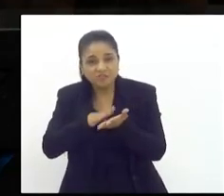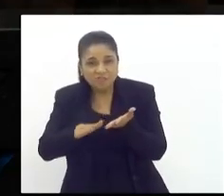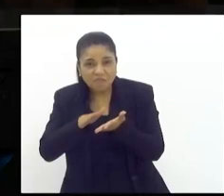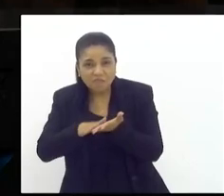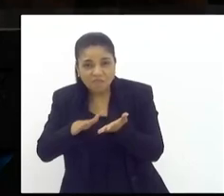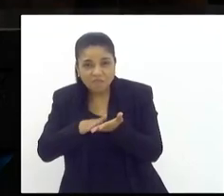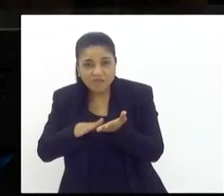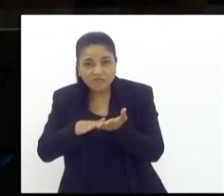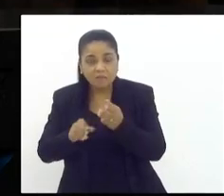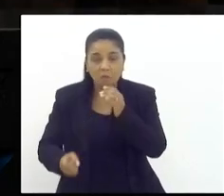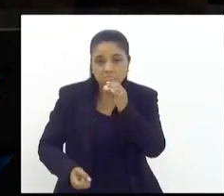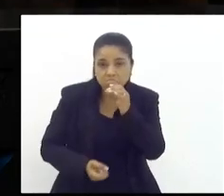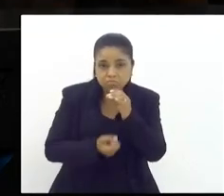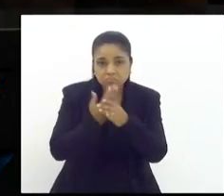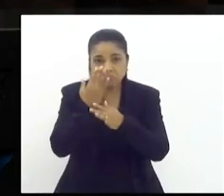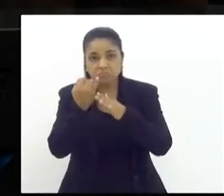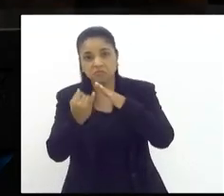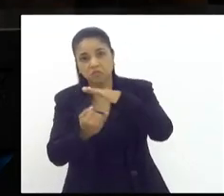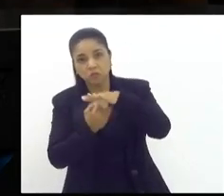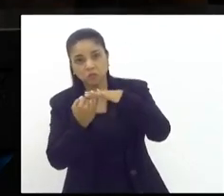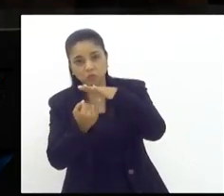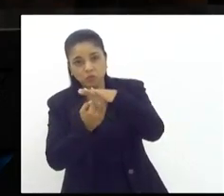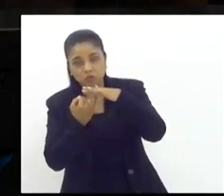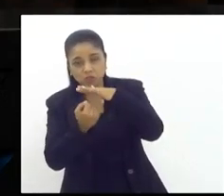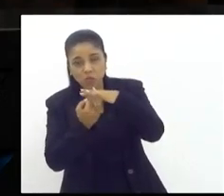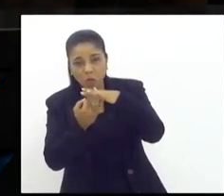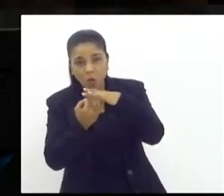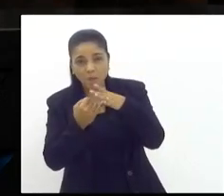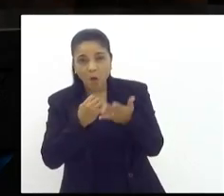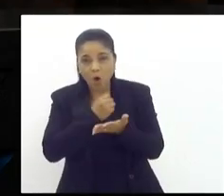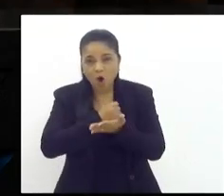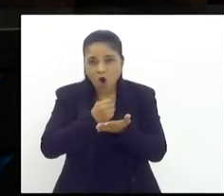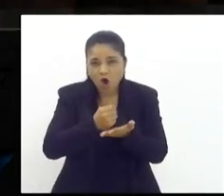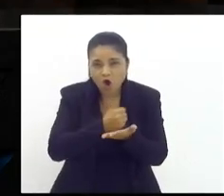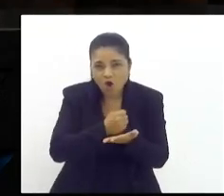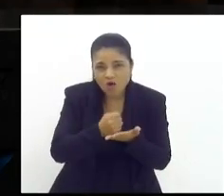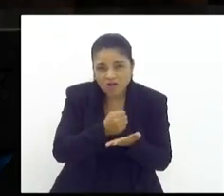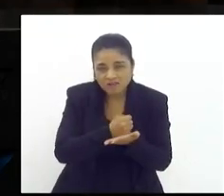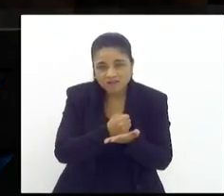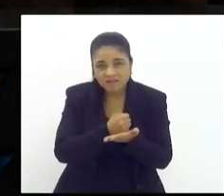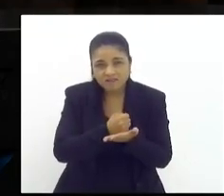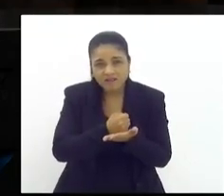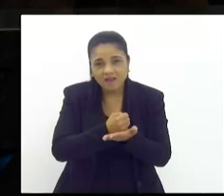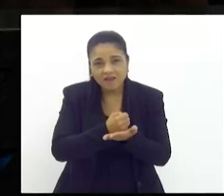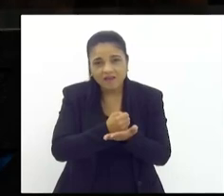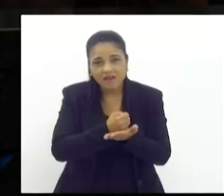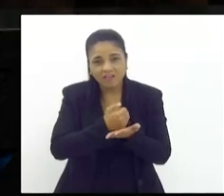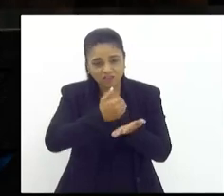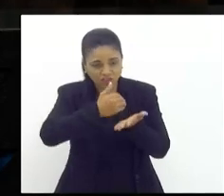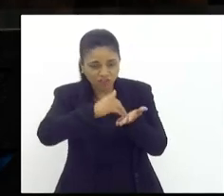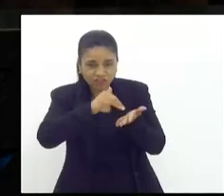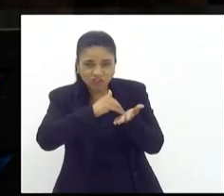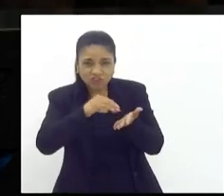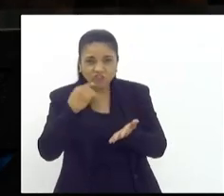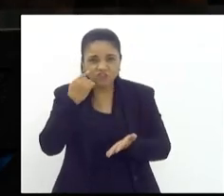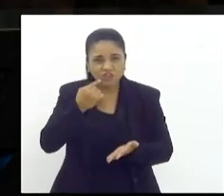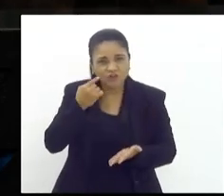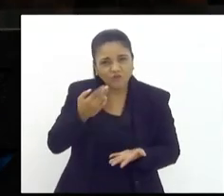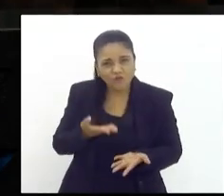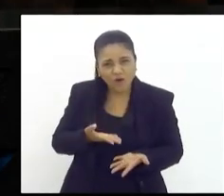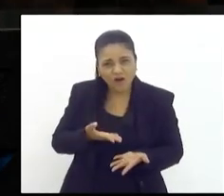uma instituição para fazer a contratação de escritório de advocacia